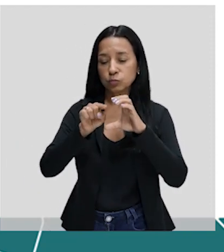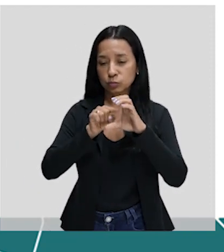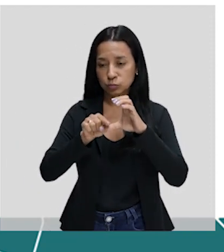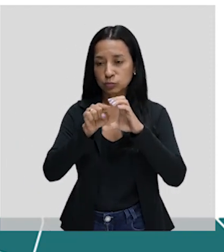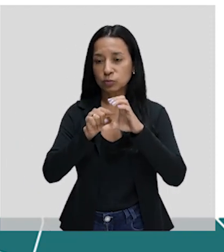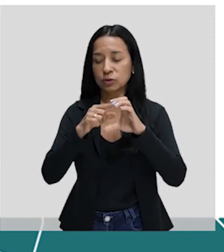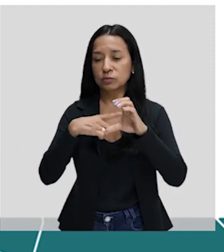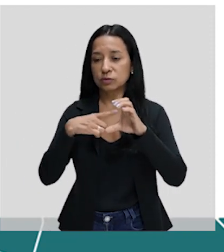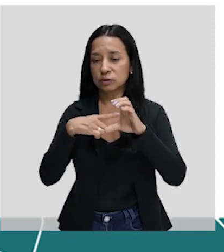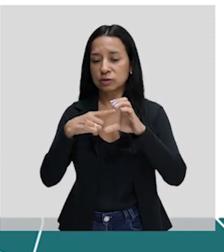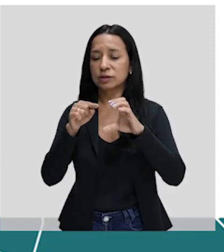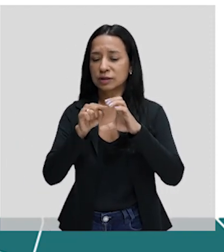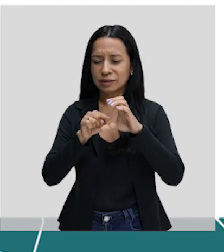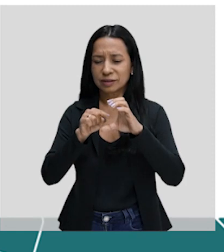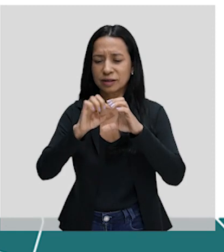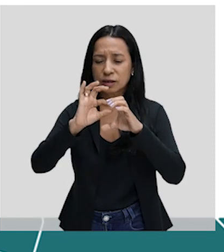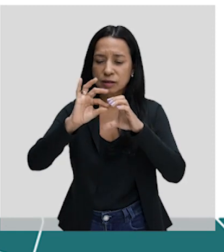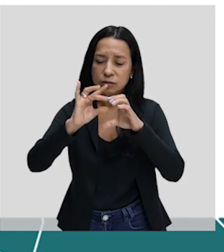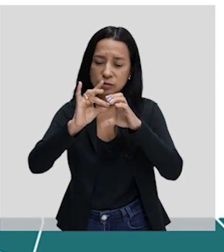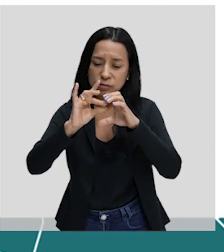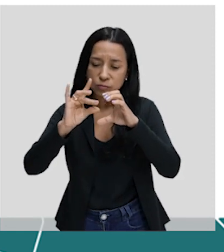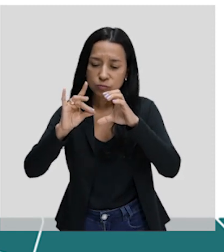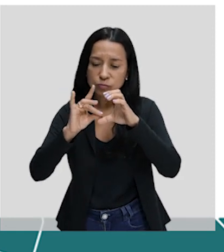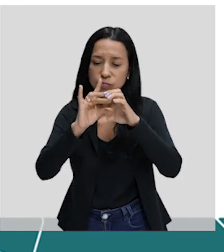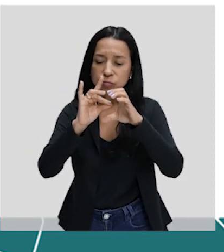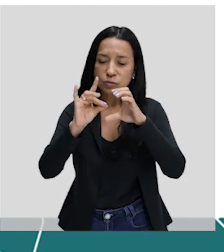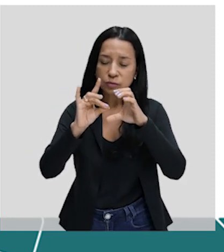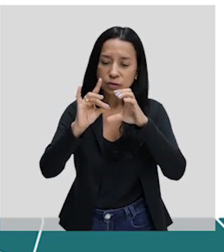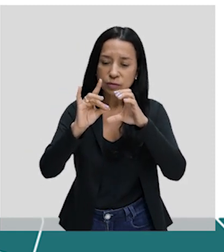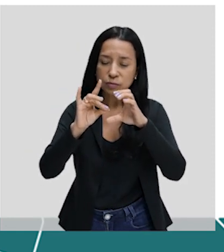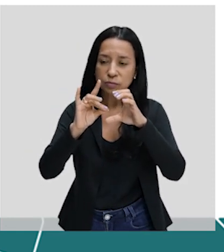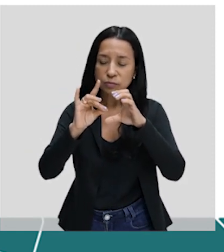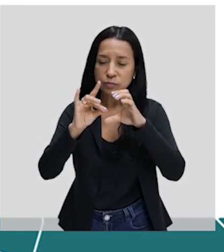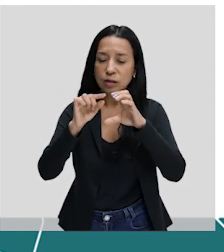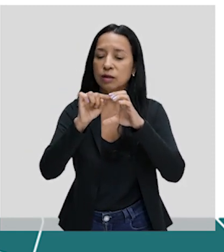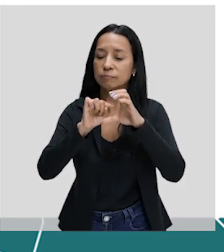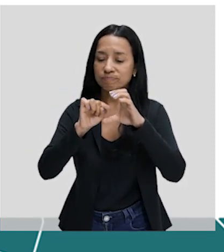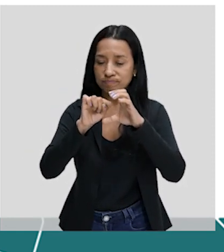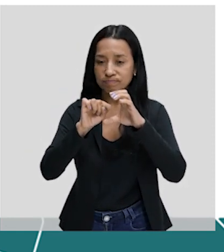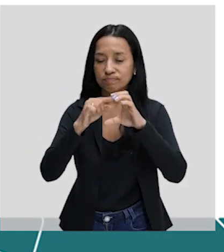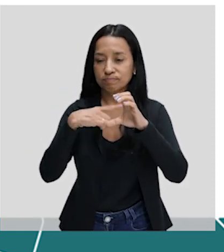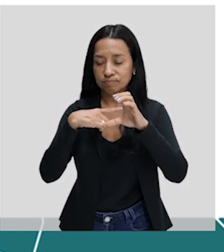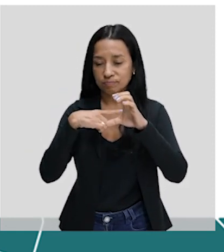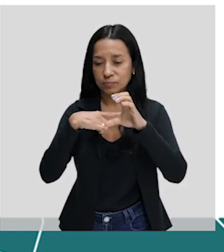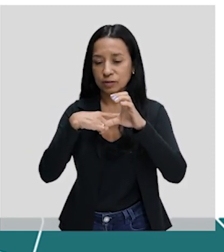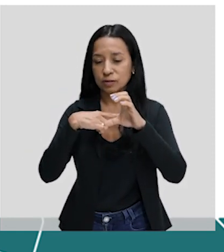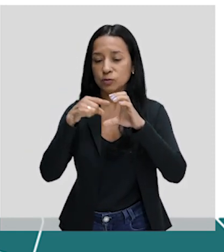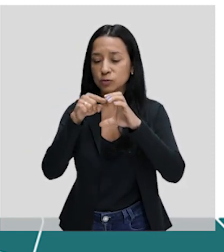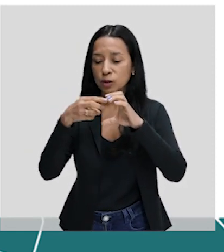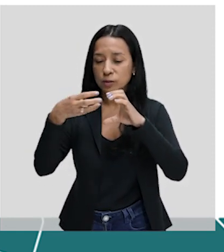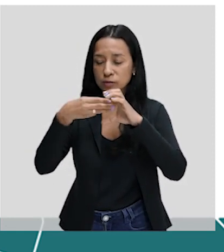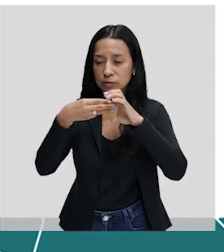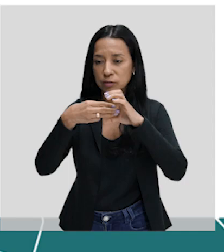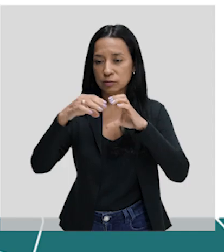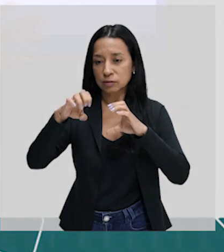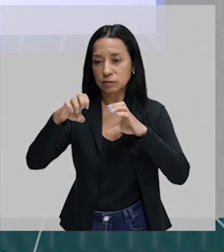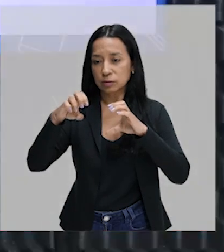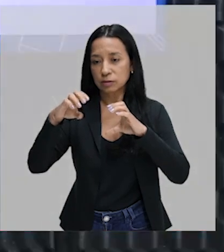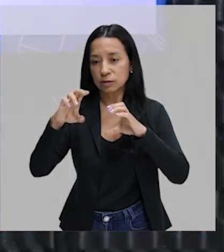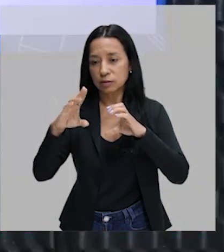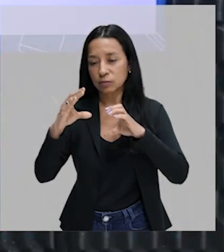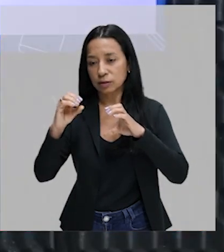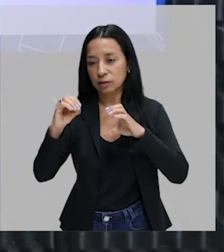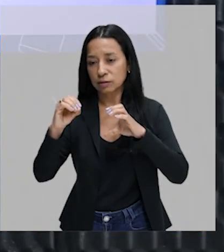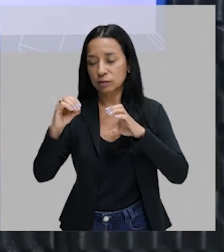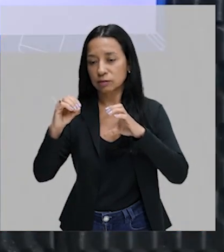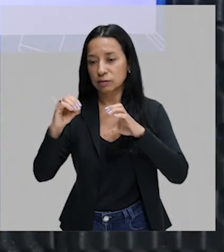os limites bem definidos, ele só vai estar presente em células eucarióticas. Tá? Vamos